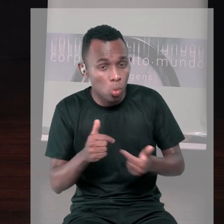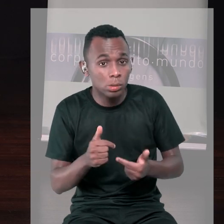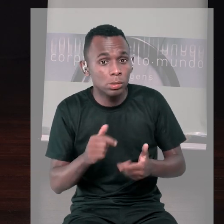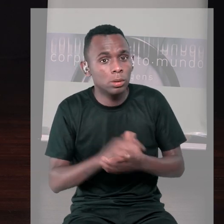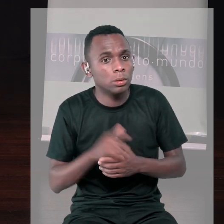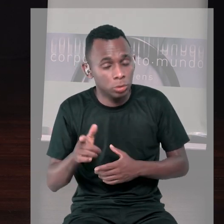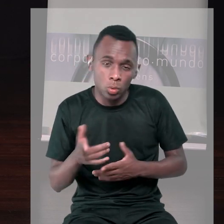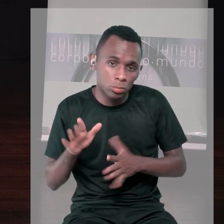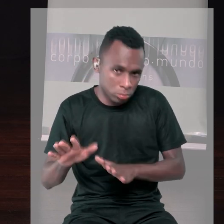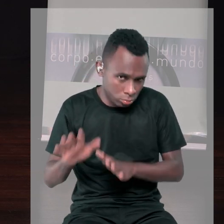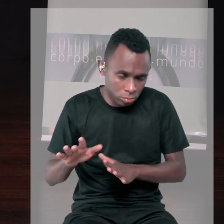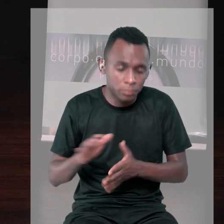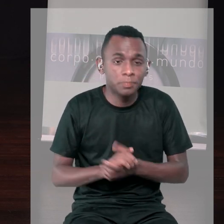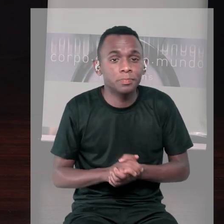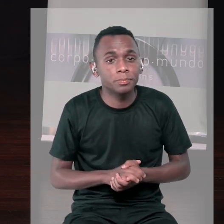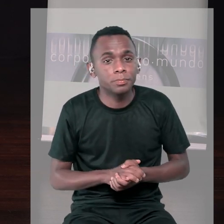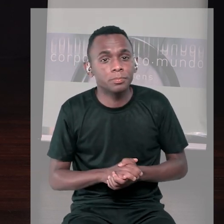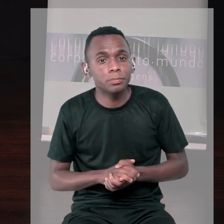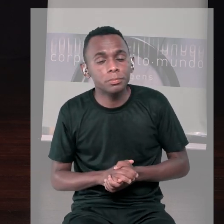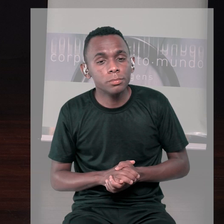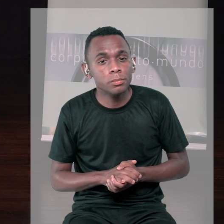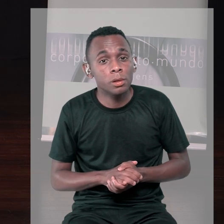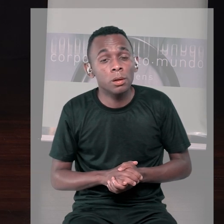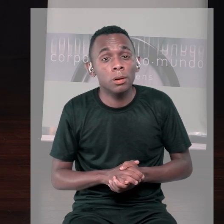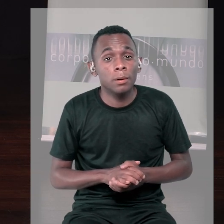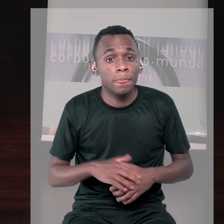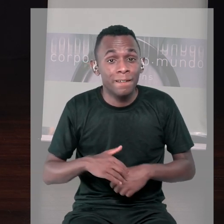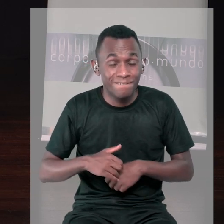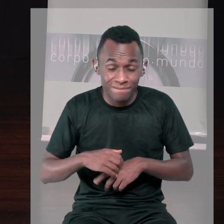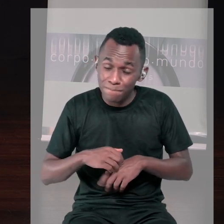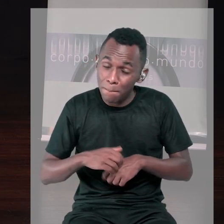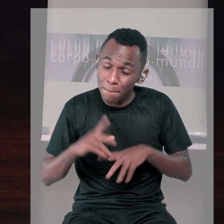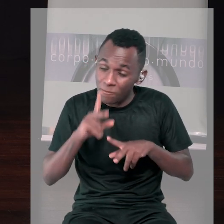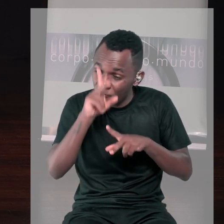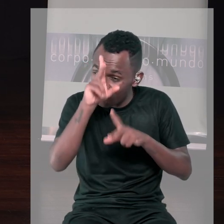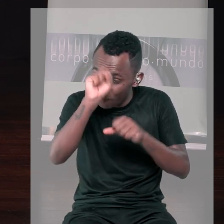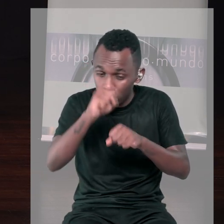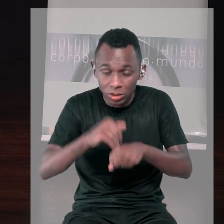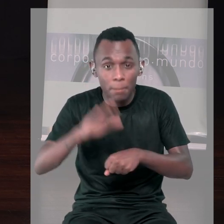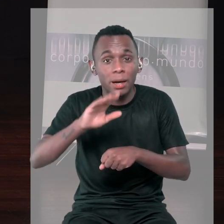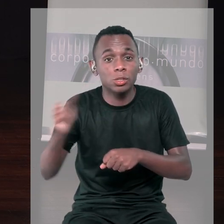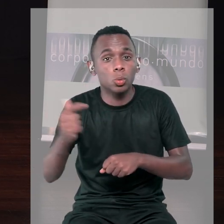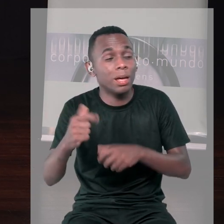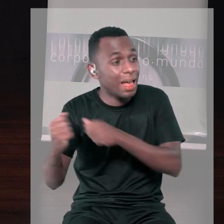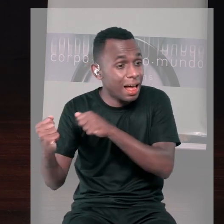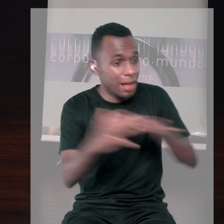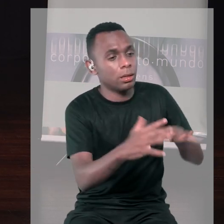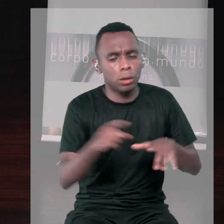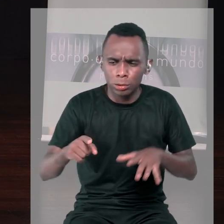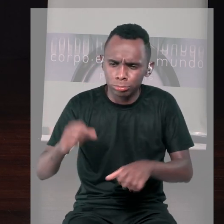uma palavra do Clausewitz, claro, né? É muito mais poderoso do que o modo ataque, porque ele é mais